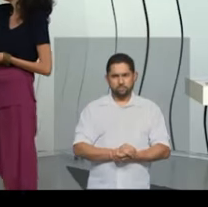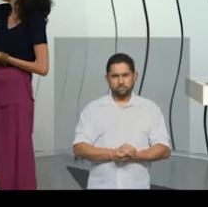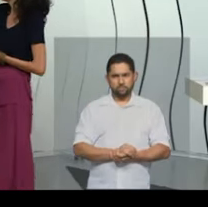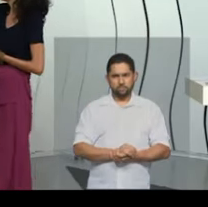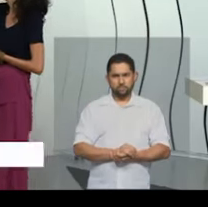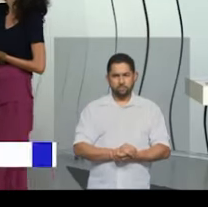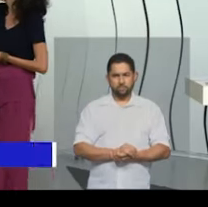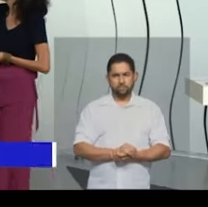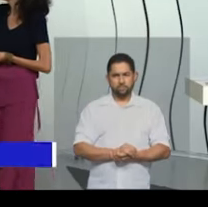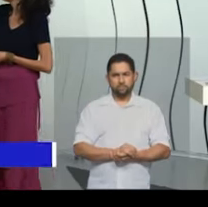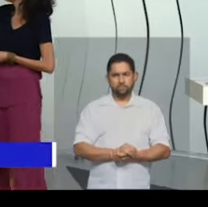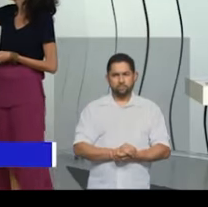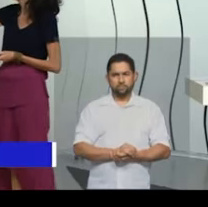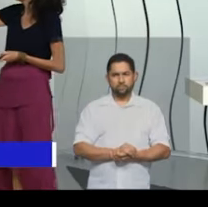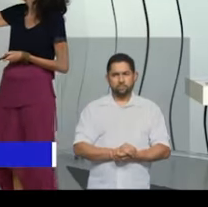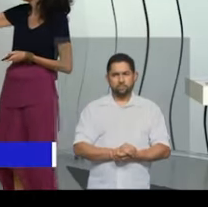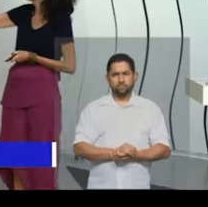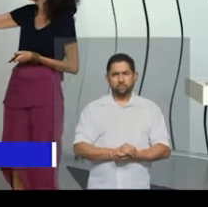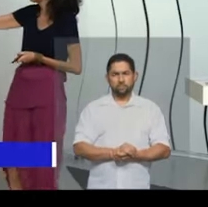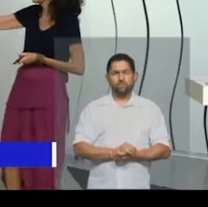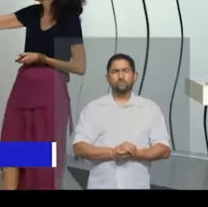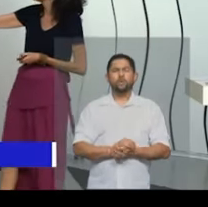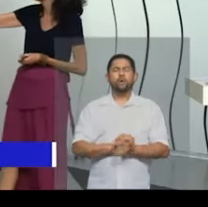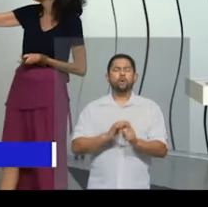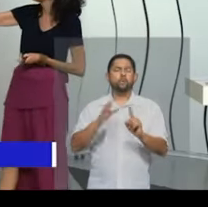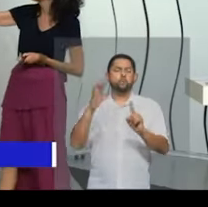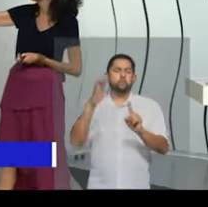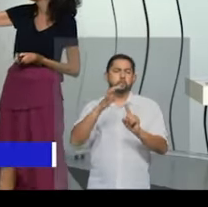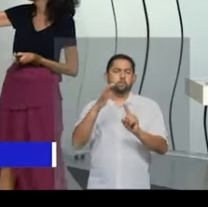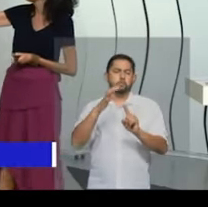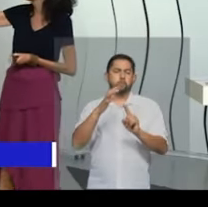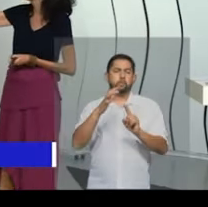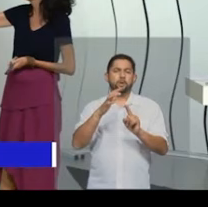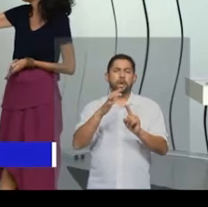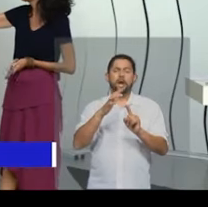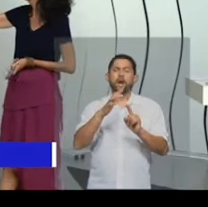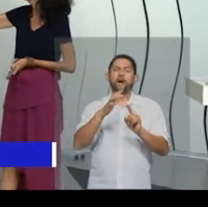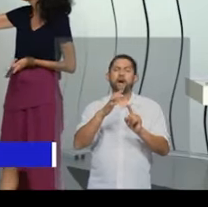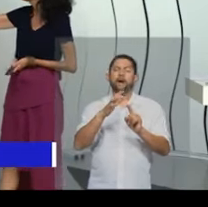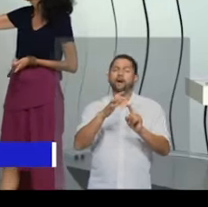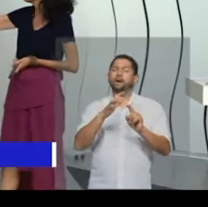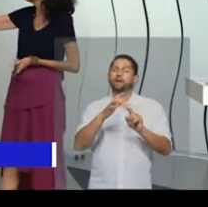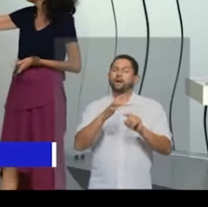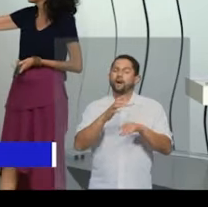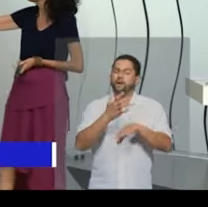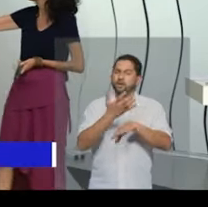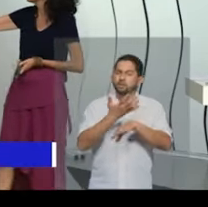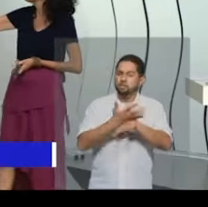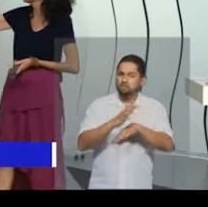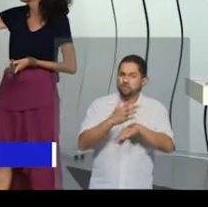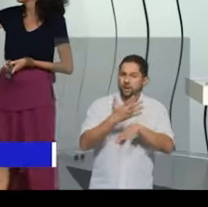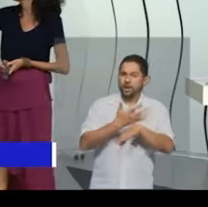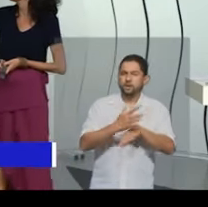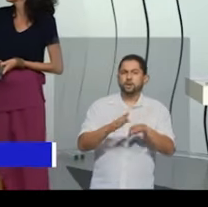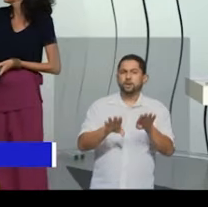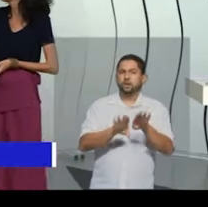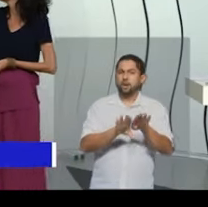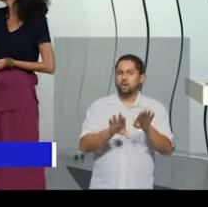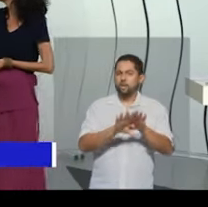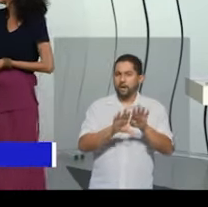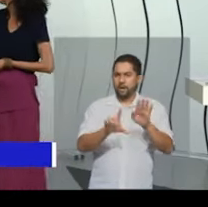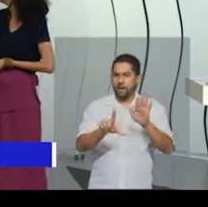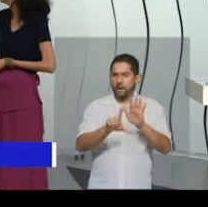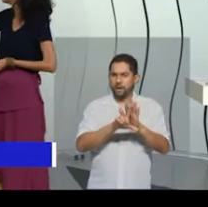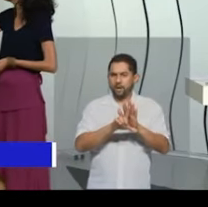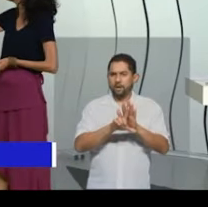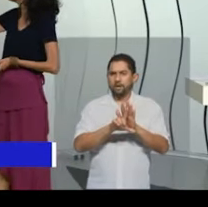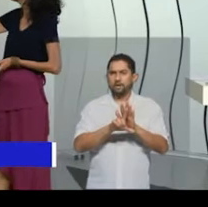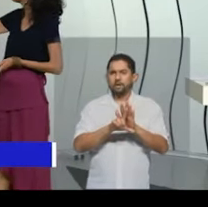as interferências da legislação e das práticas exclusivistas restringem a operação benéfica da lei